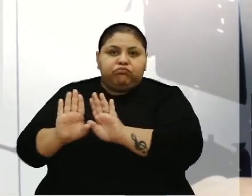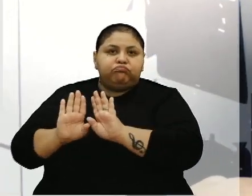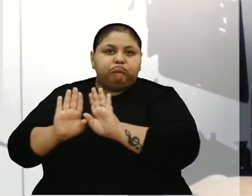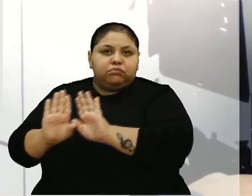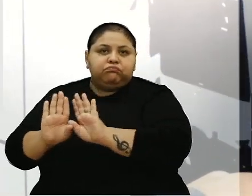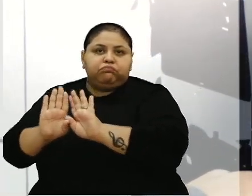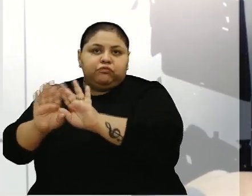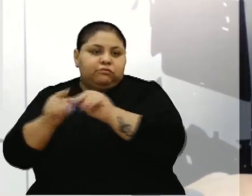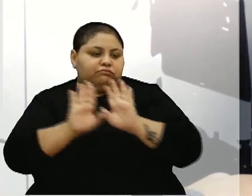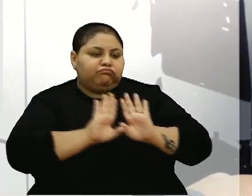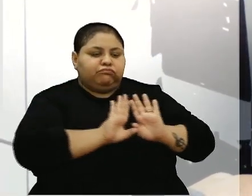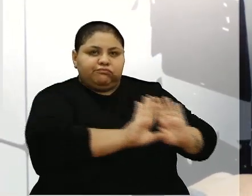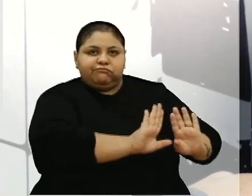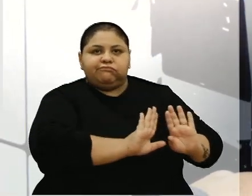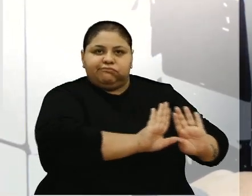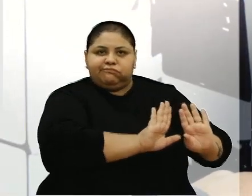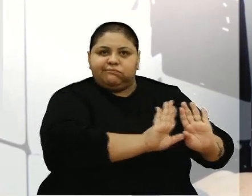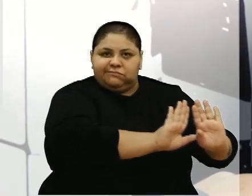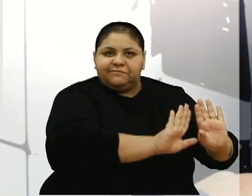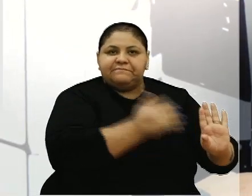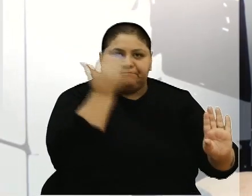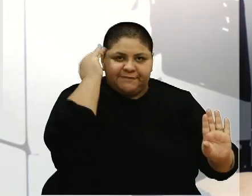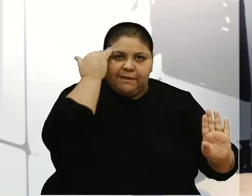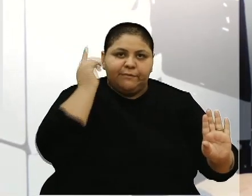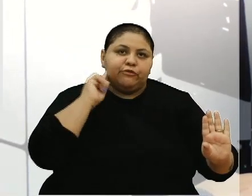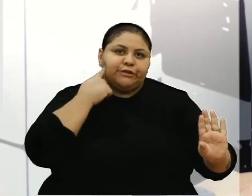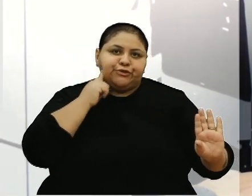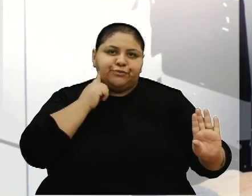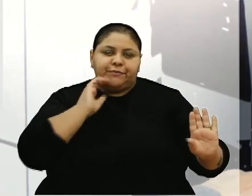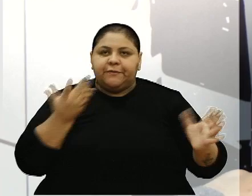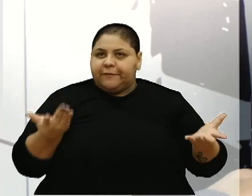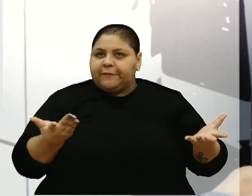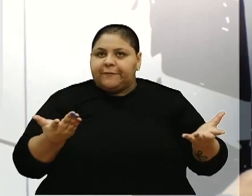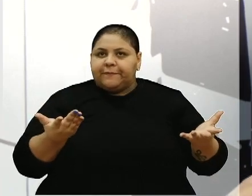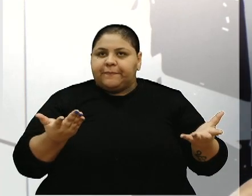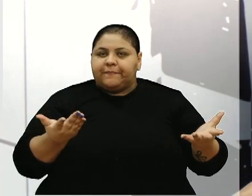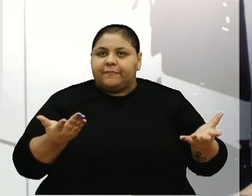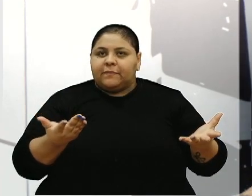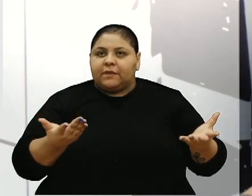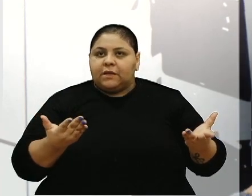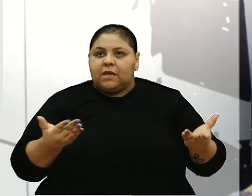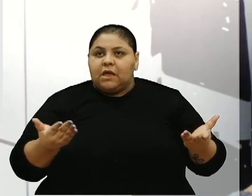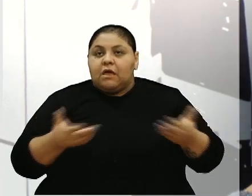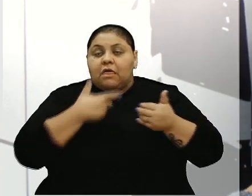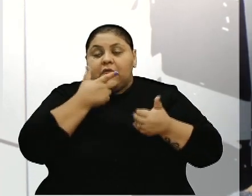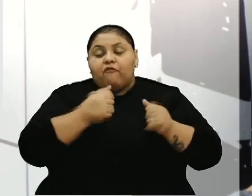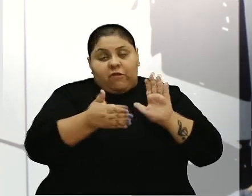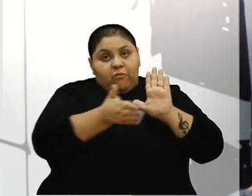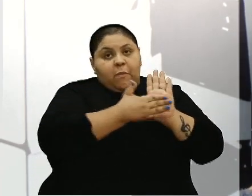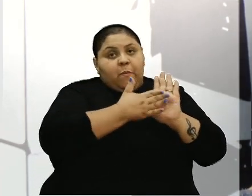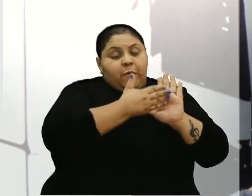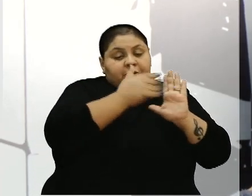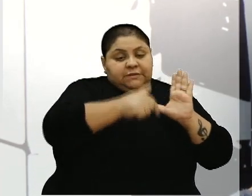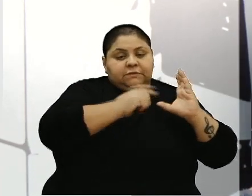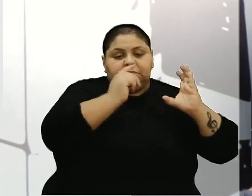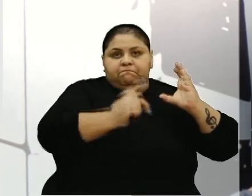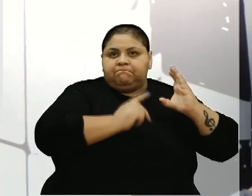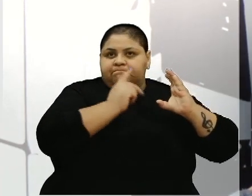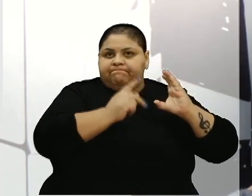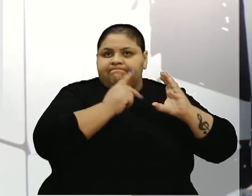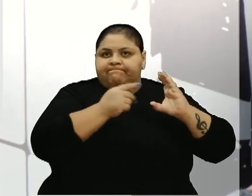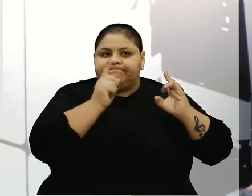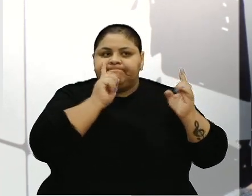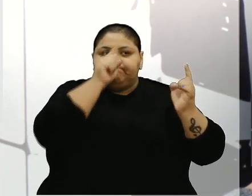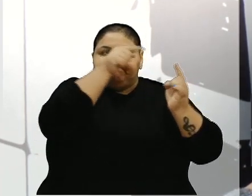para cá ou enfim eu colocar em aterros ou lixões então eu trouxe um uma proposta aqui pra Câmara de Vereadores uma ideia de